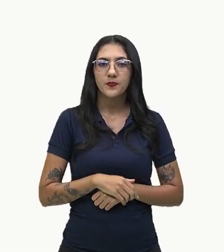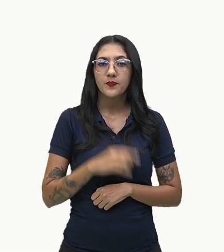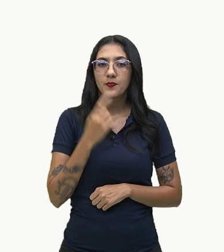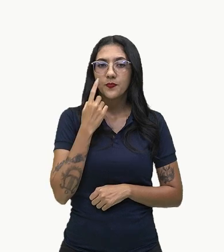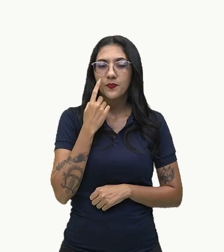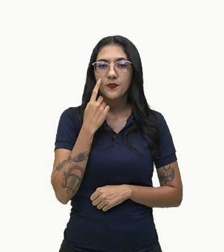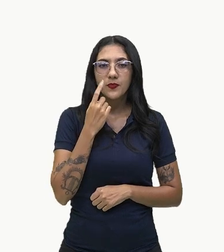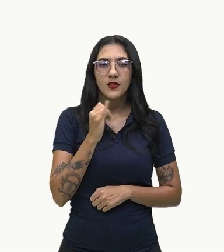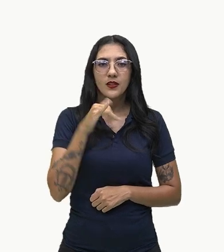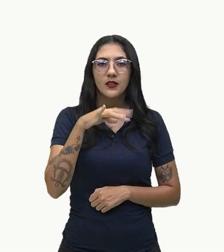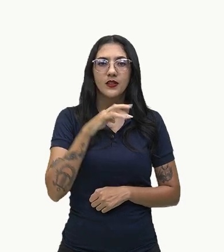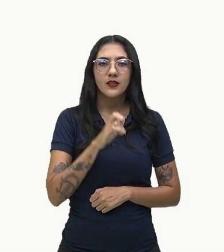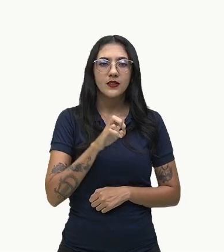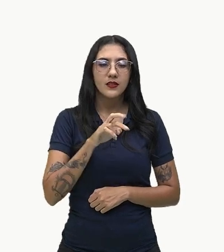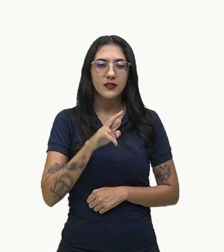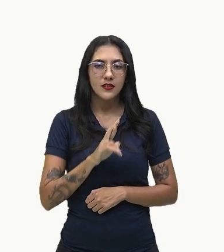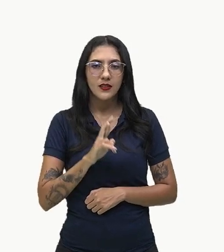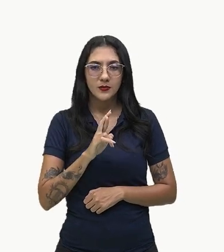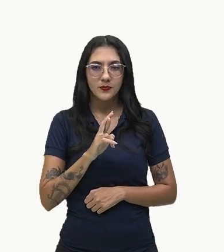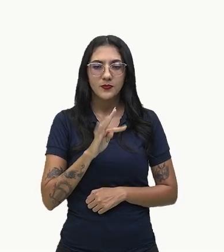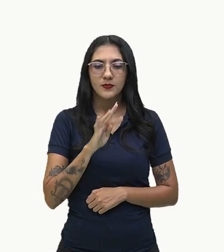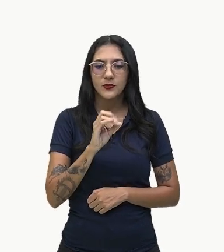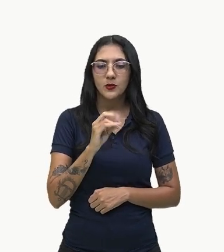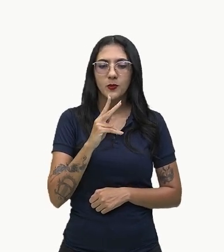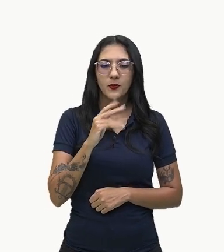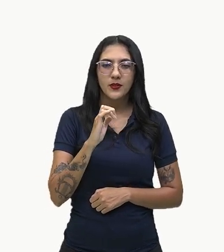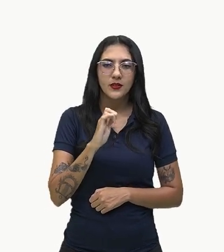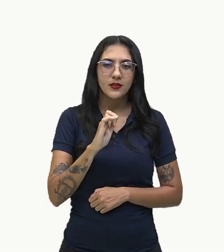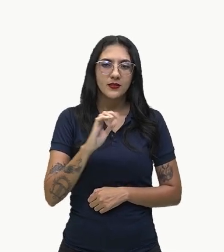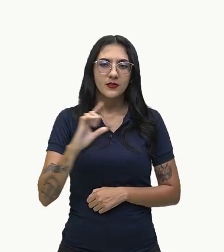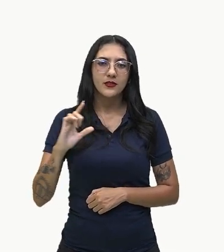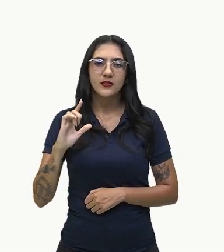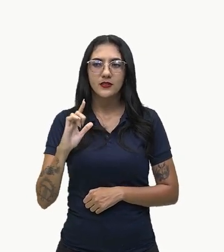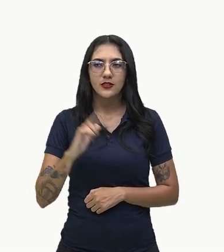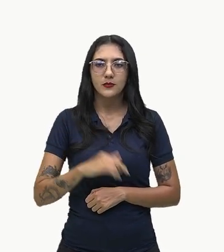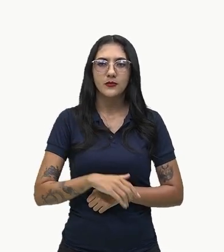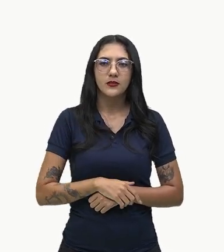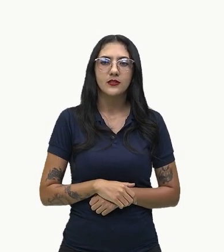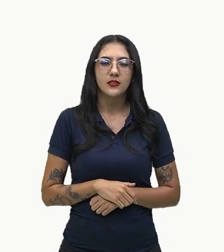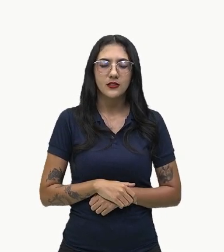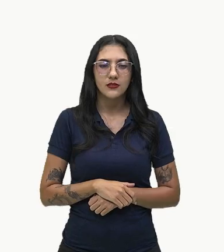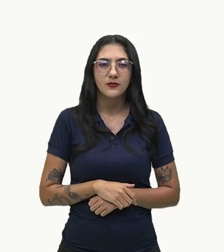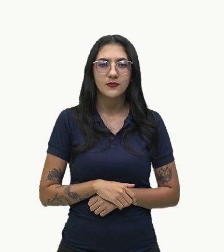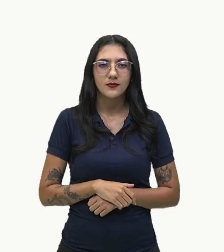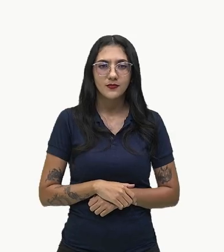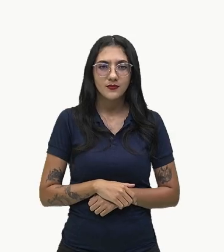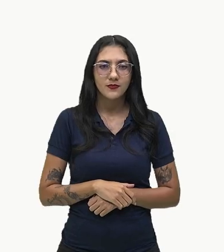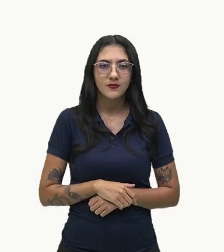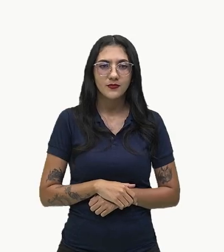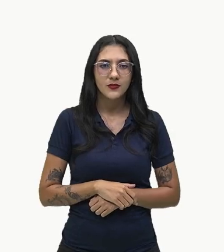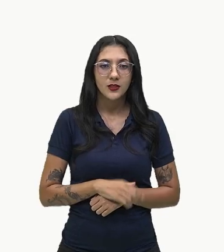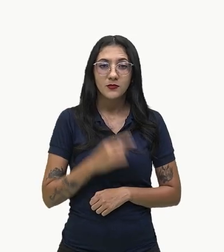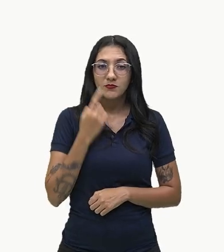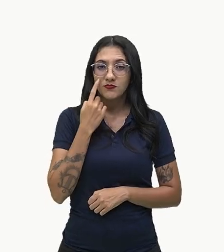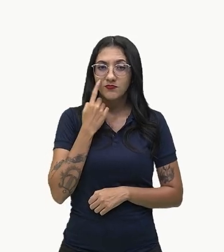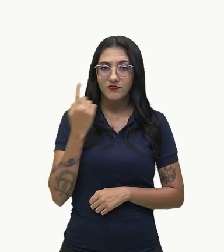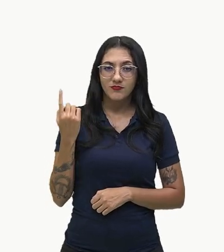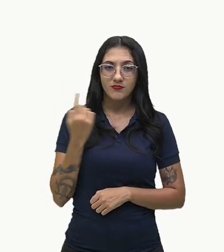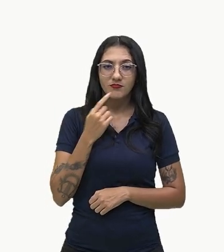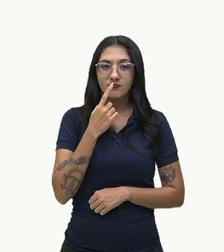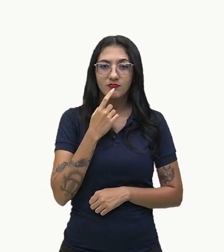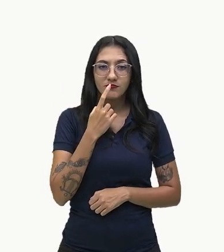gente. A maior parte do território brasileiro, ele está aqui na zona... Só grifar